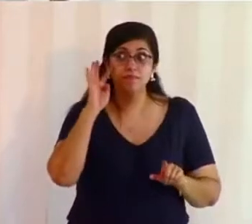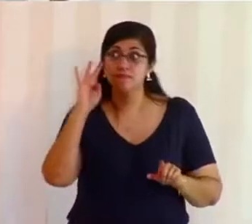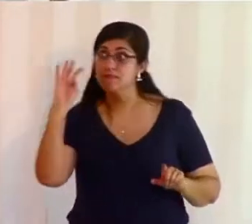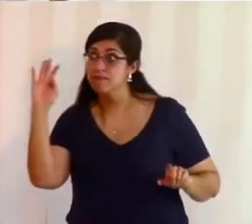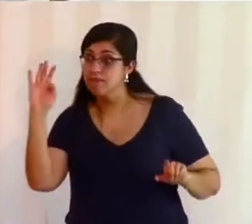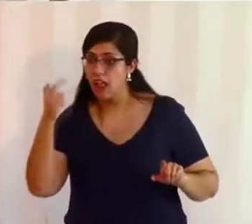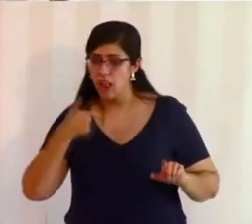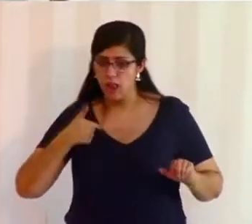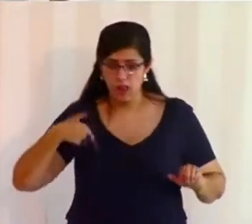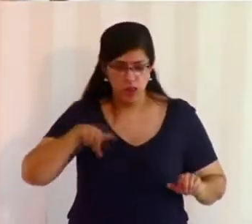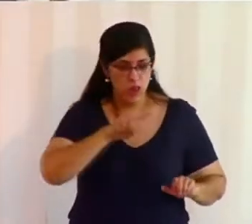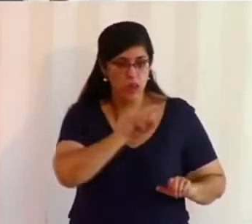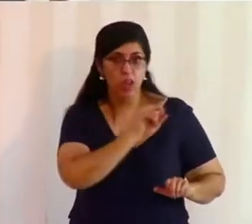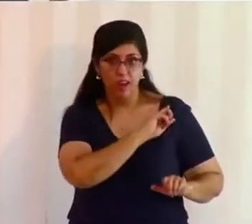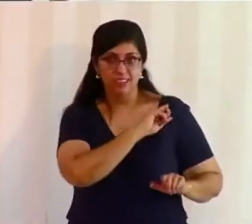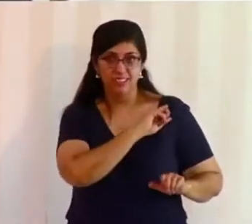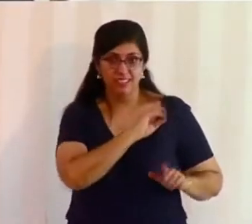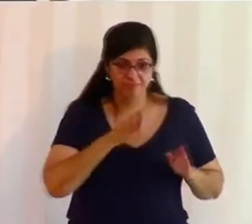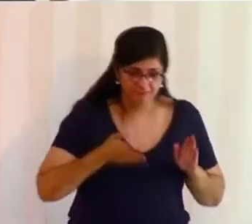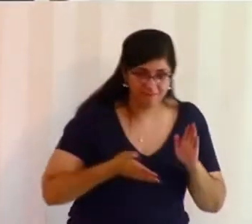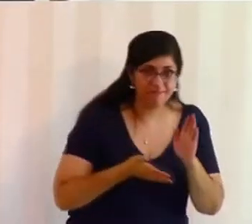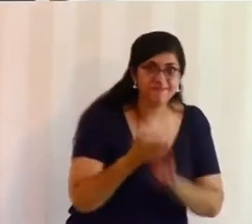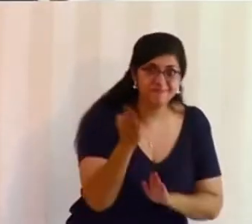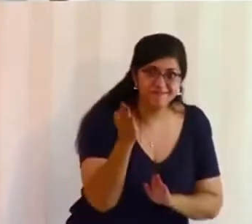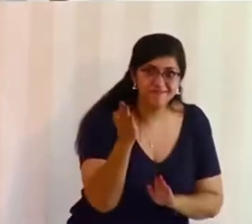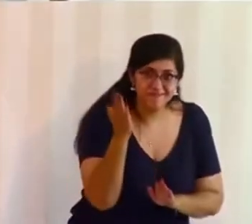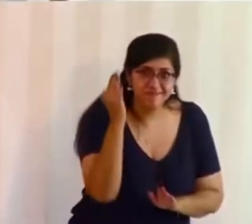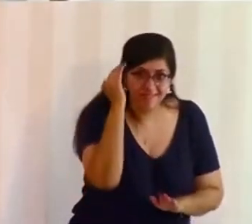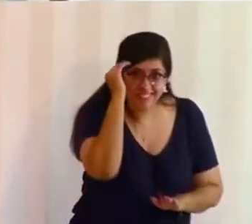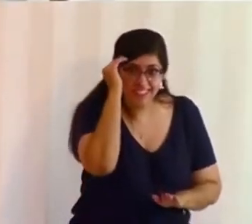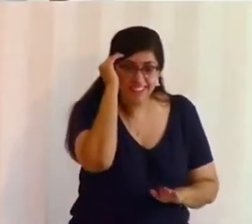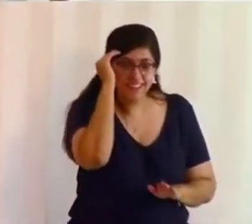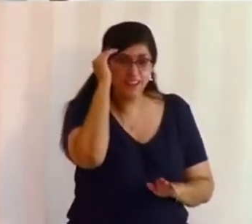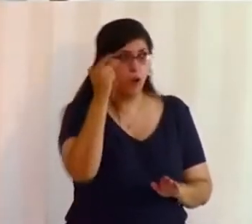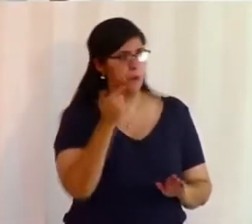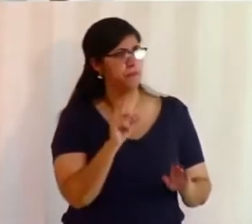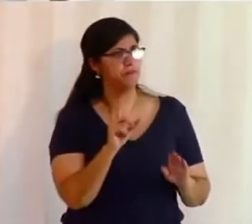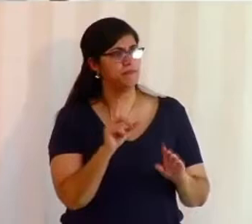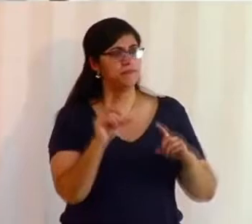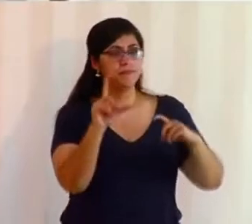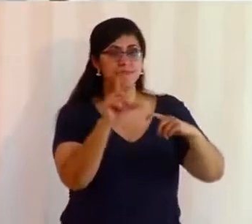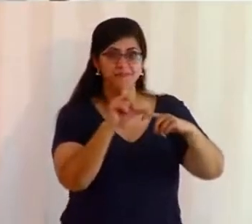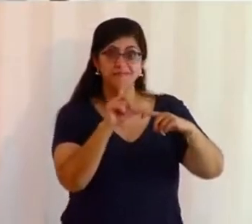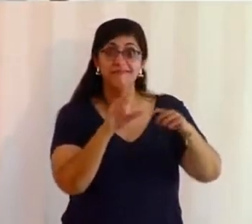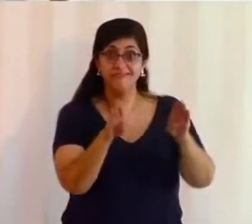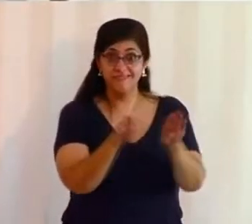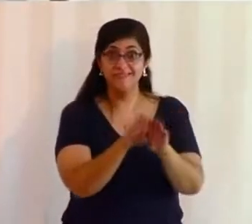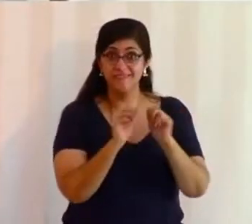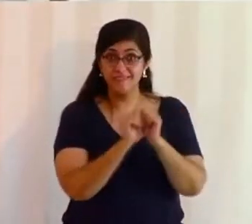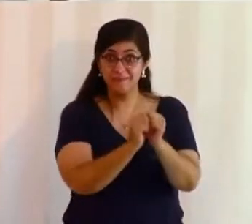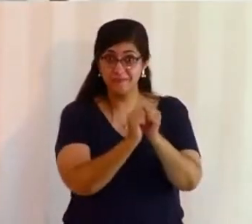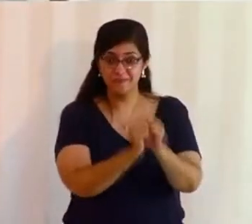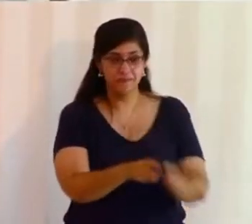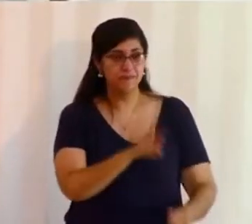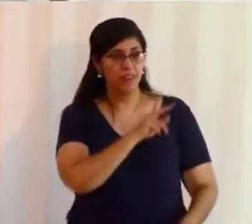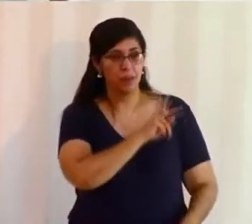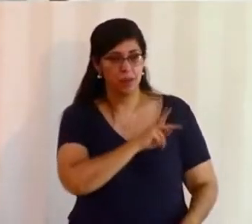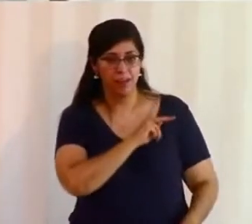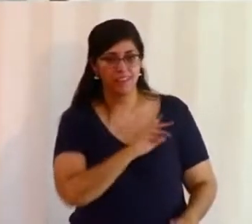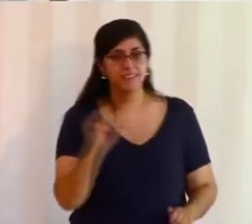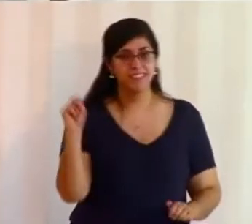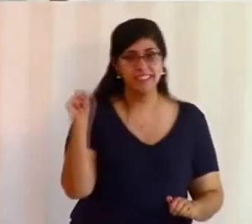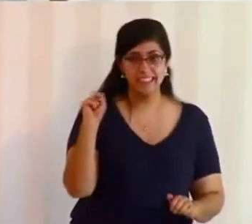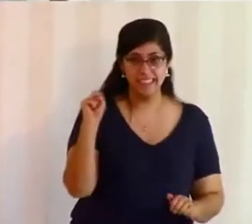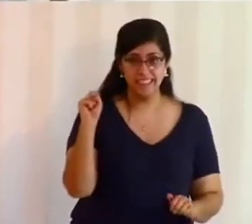para aquele destino. Então agora você pode dizer, quem é a equipe da segunda viagem missionária? Paulo, Silas,